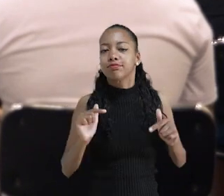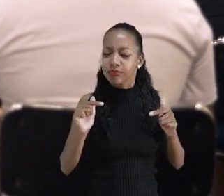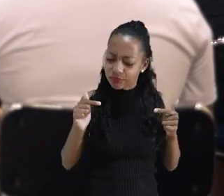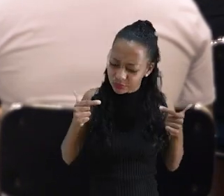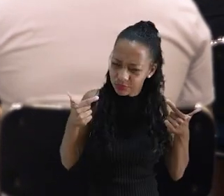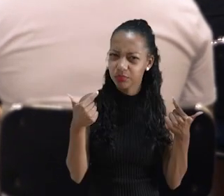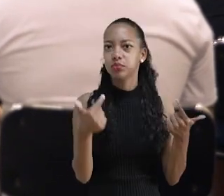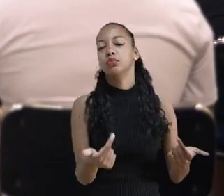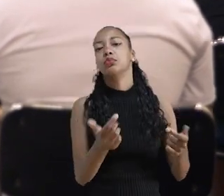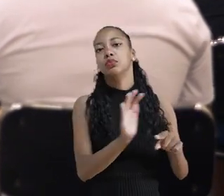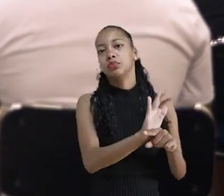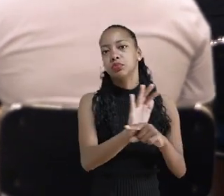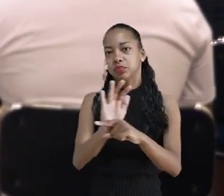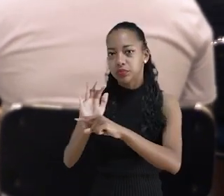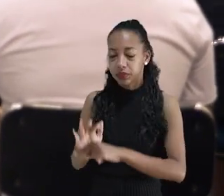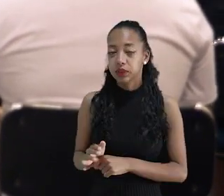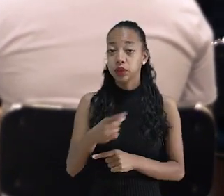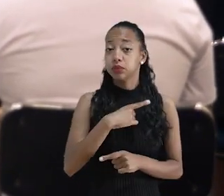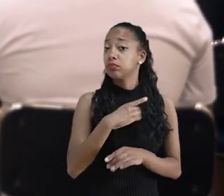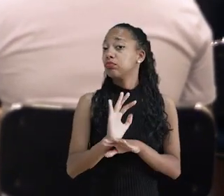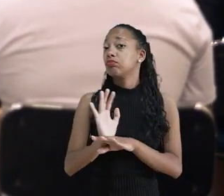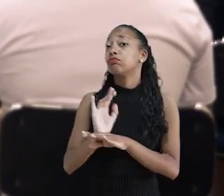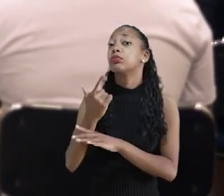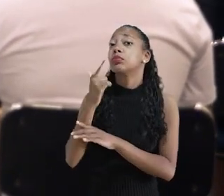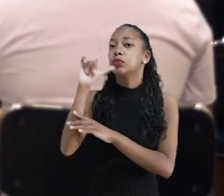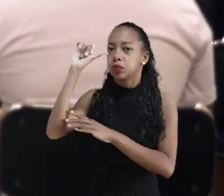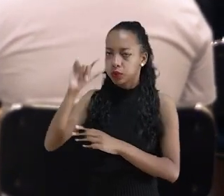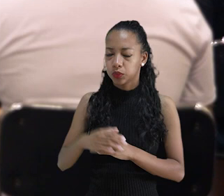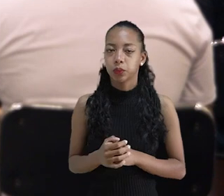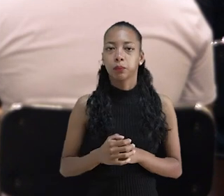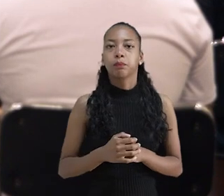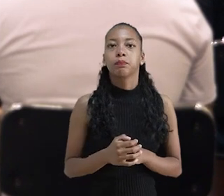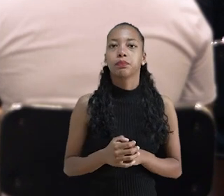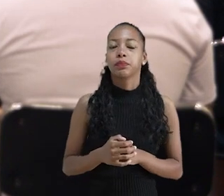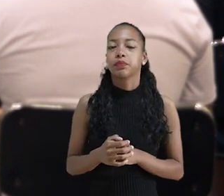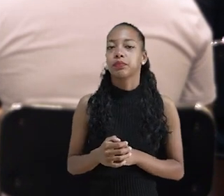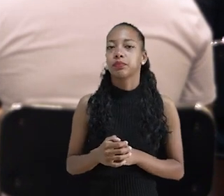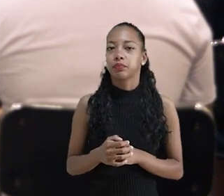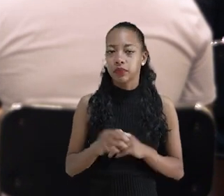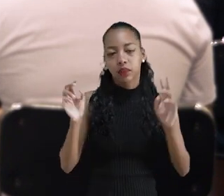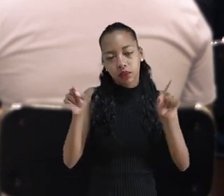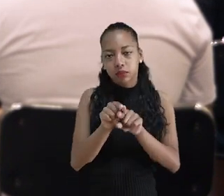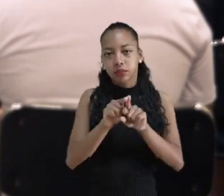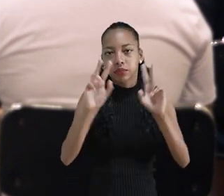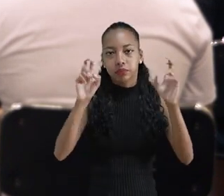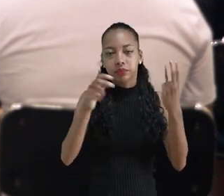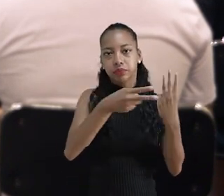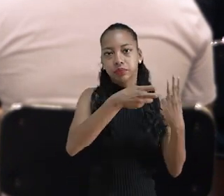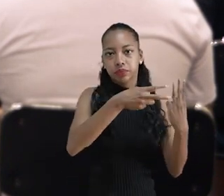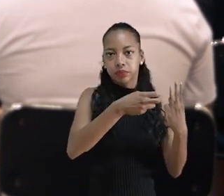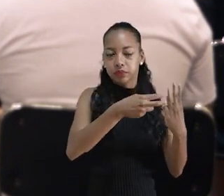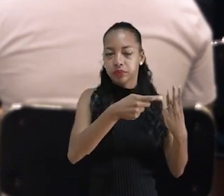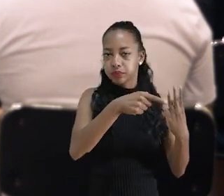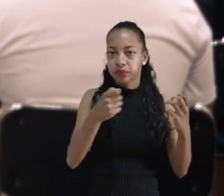eh que se chama Tupinambá subiu a serra com Casé Angatu e nós